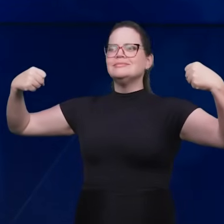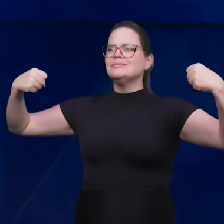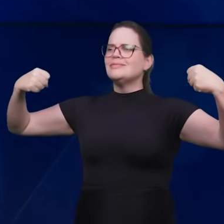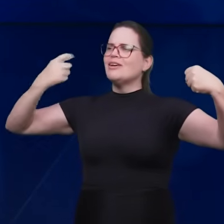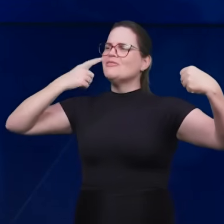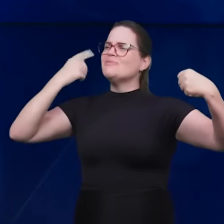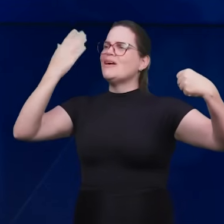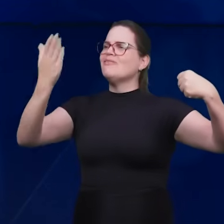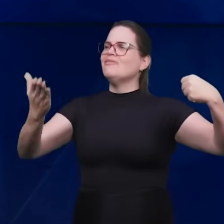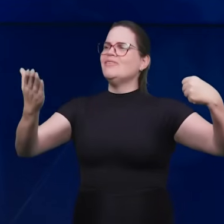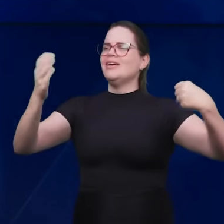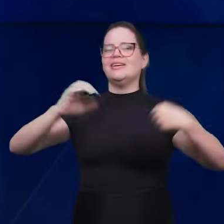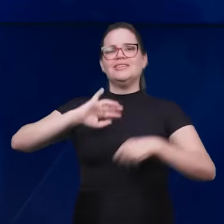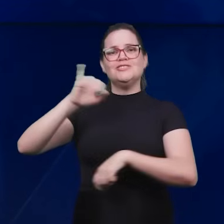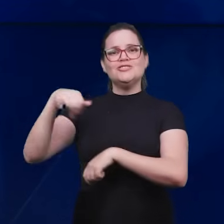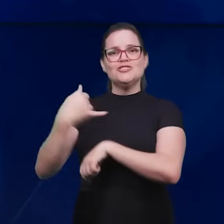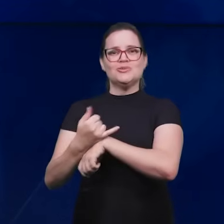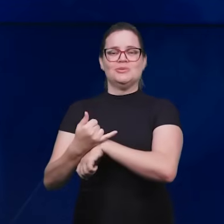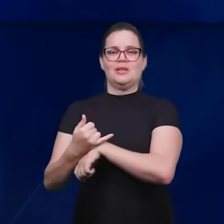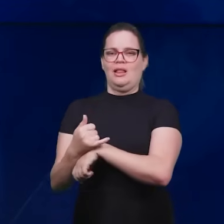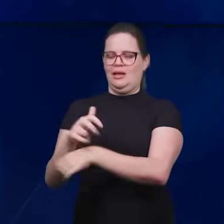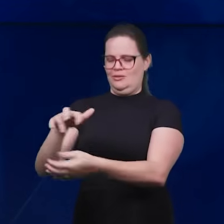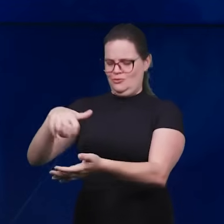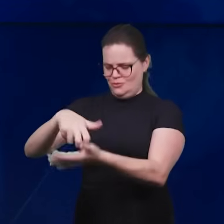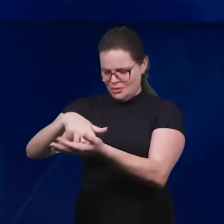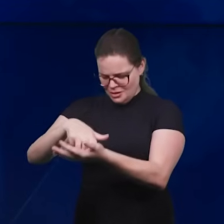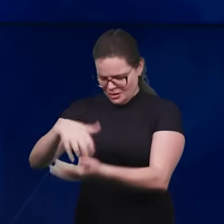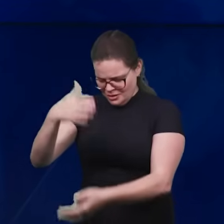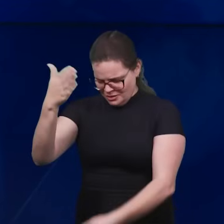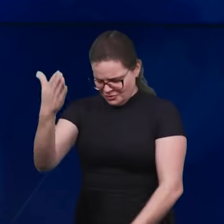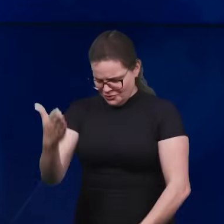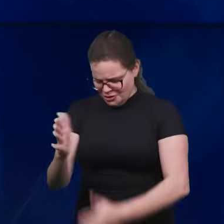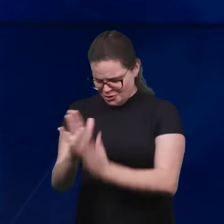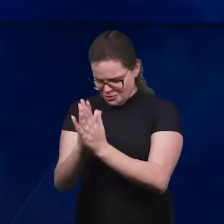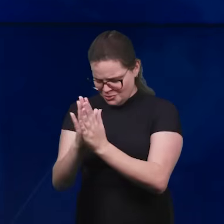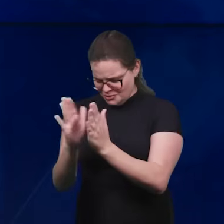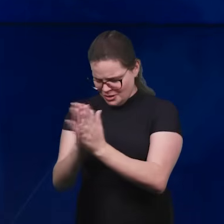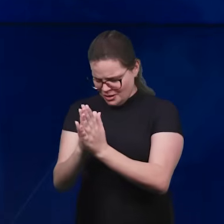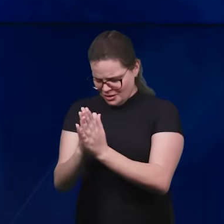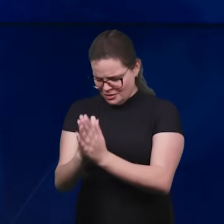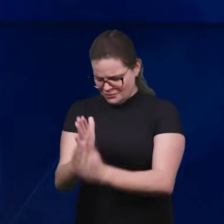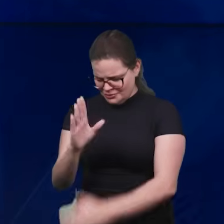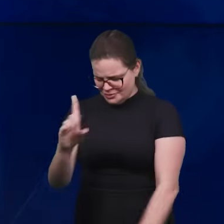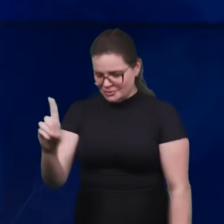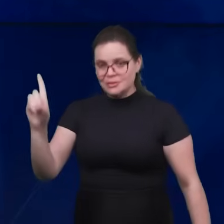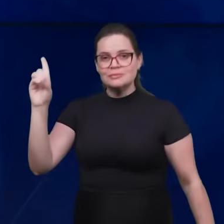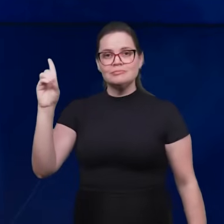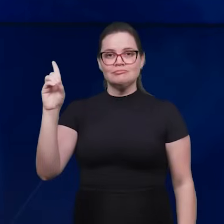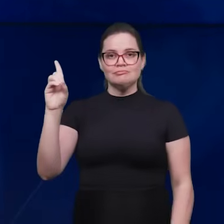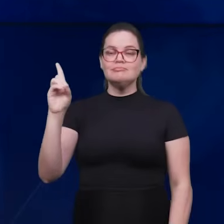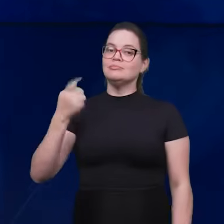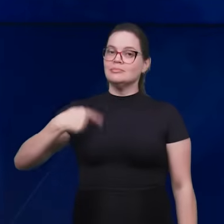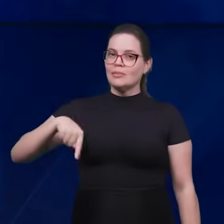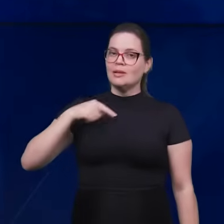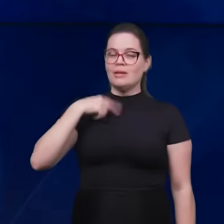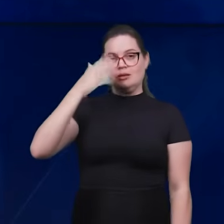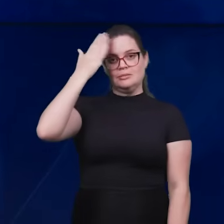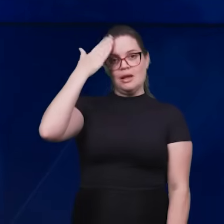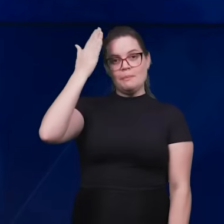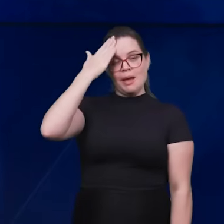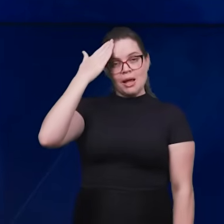para Jerusalém. Então ele ali ajoelhava e ele orava. Isso traz para todos nós um